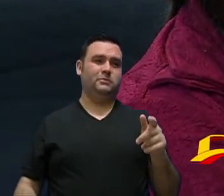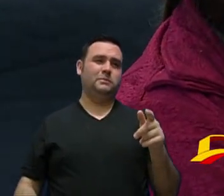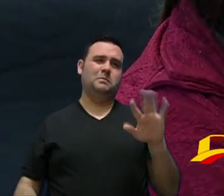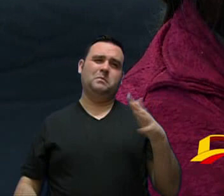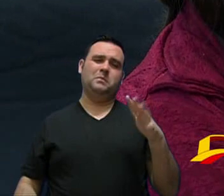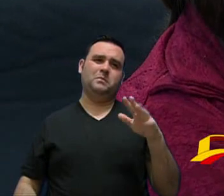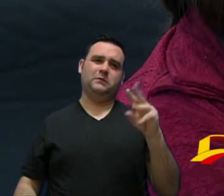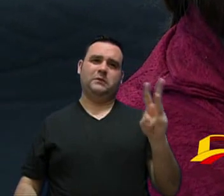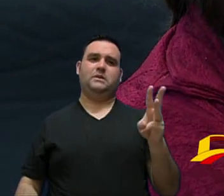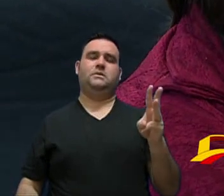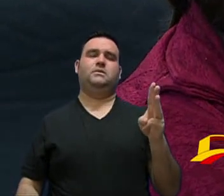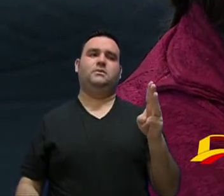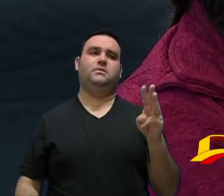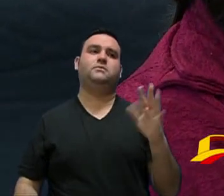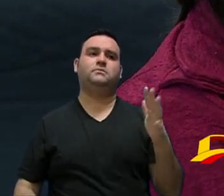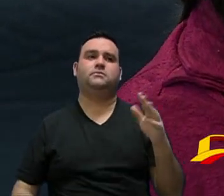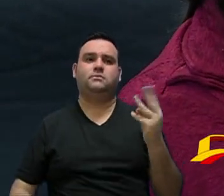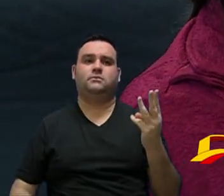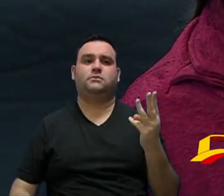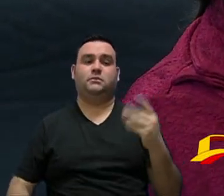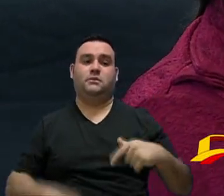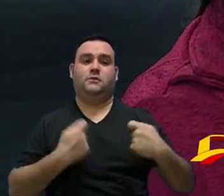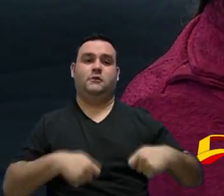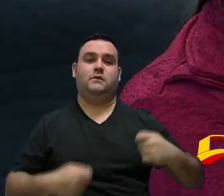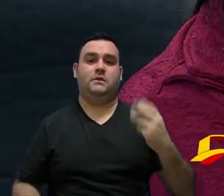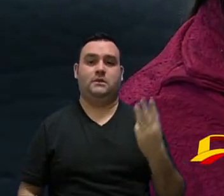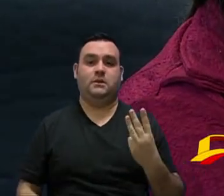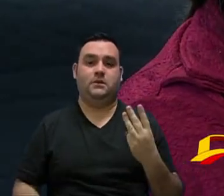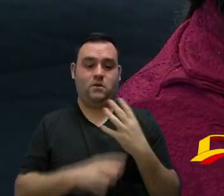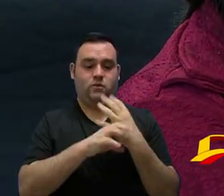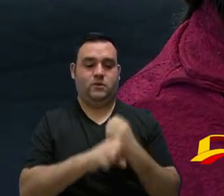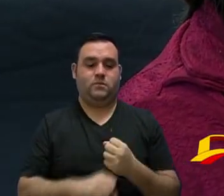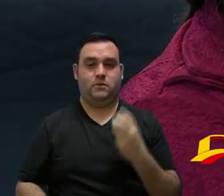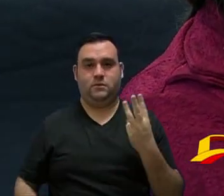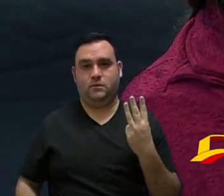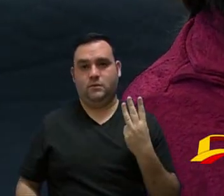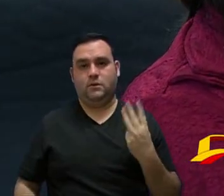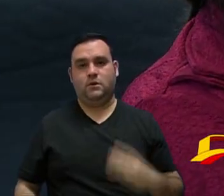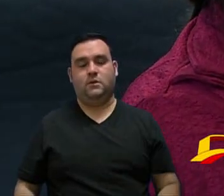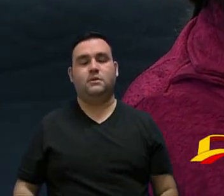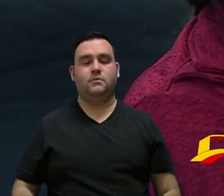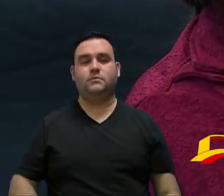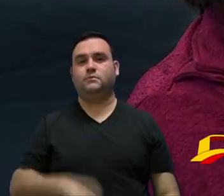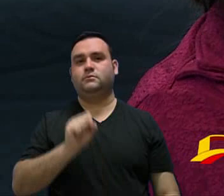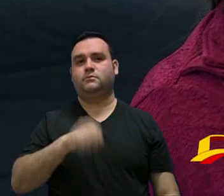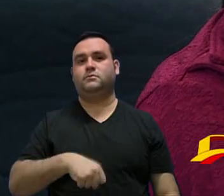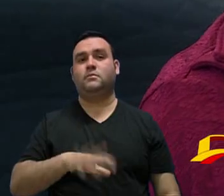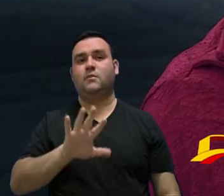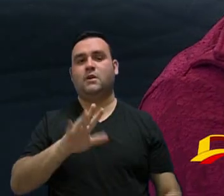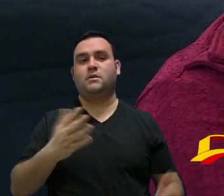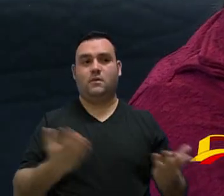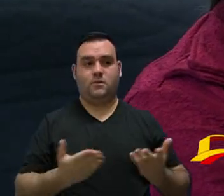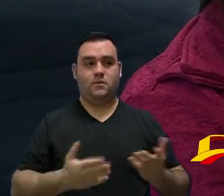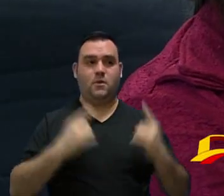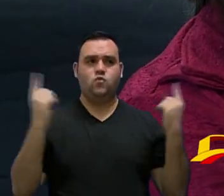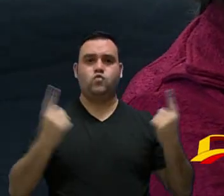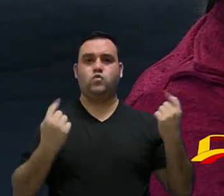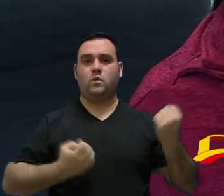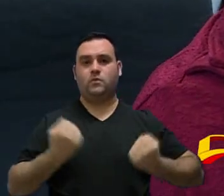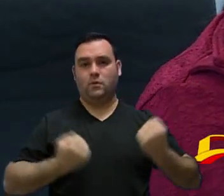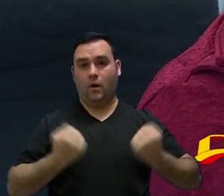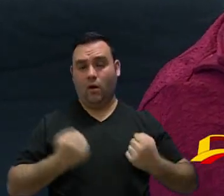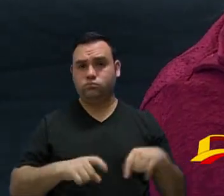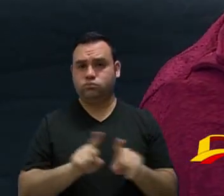no mínimo 3 né no mínimo 3 tem que ter no mínimo três orçamentos no caso das